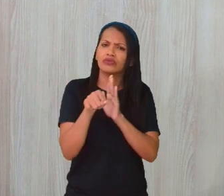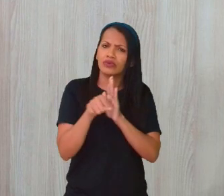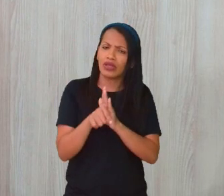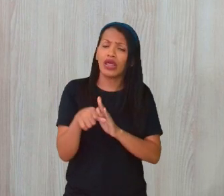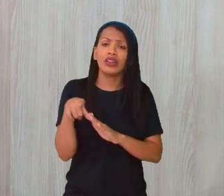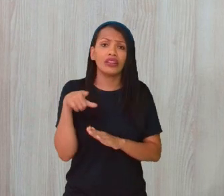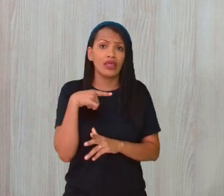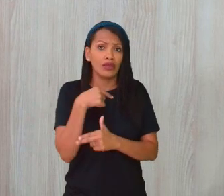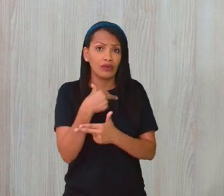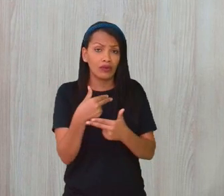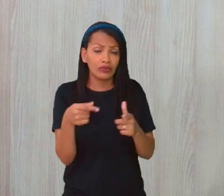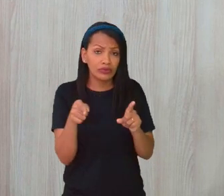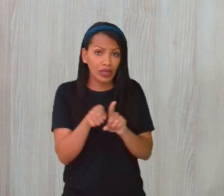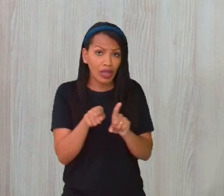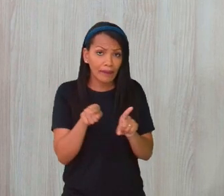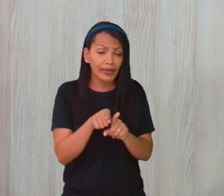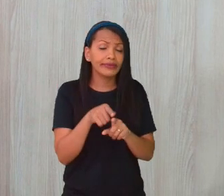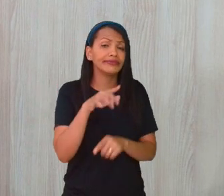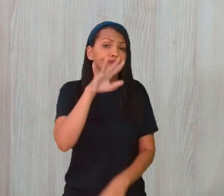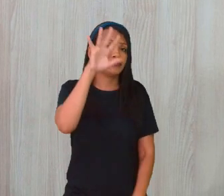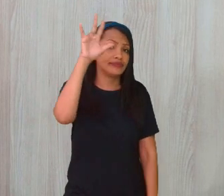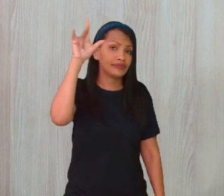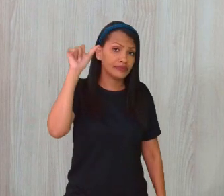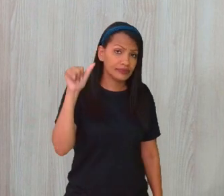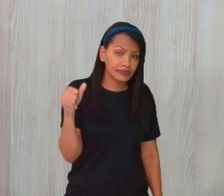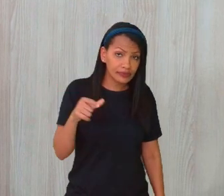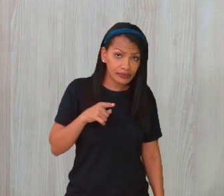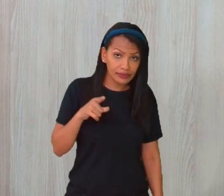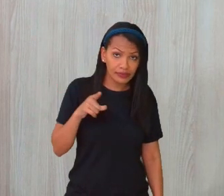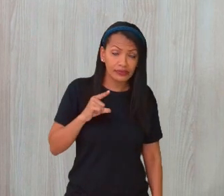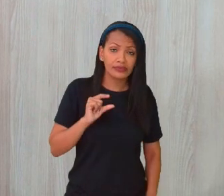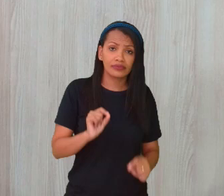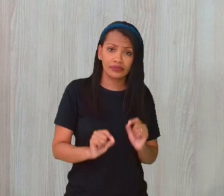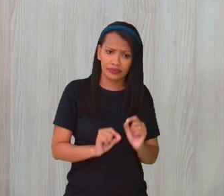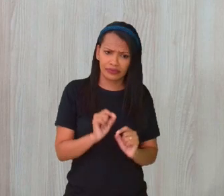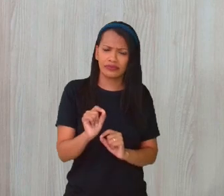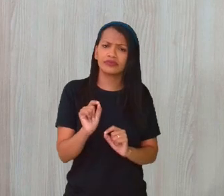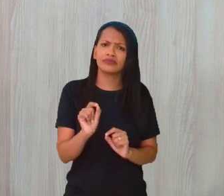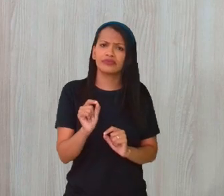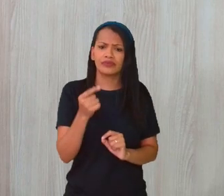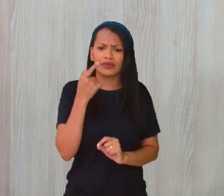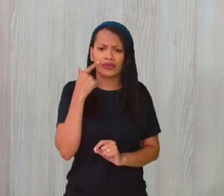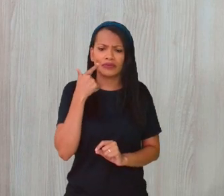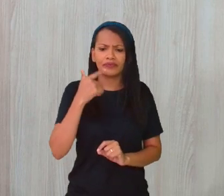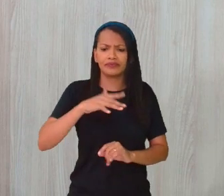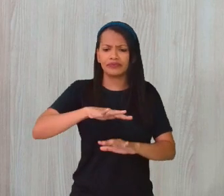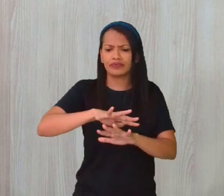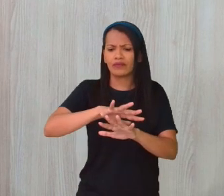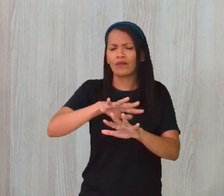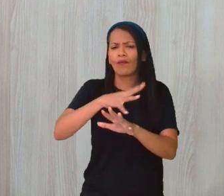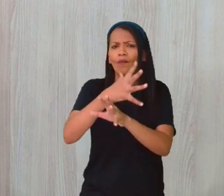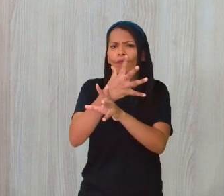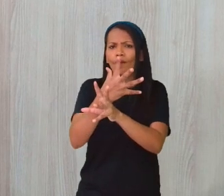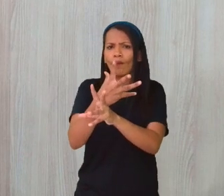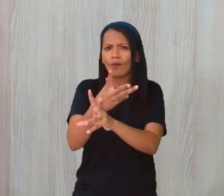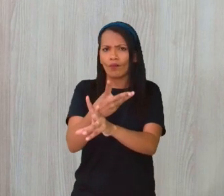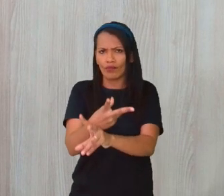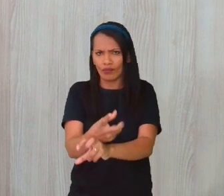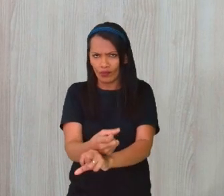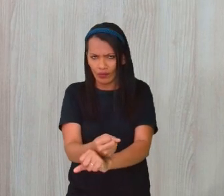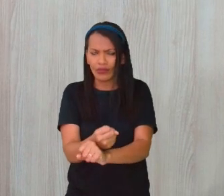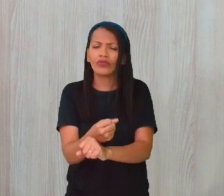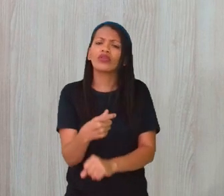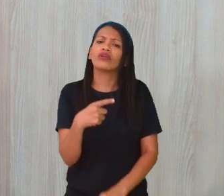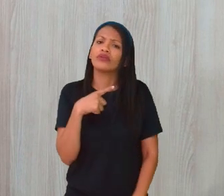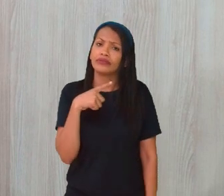também da África, por exemplo, temos muitos... Tem até a questão do deserto? Tem, não tem, professor? Tem. Claro que tem.